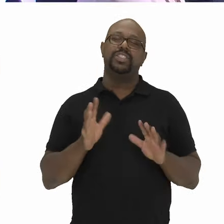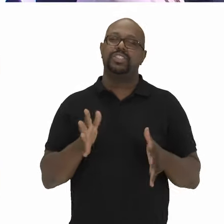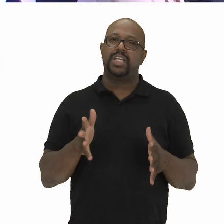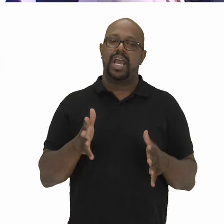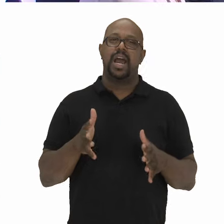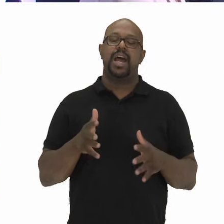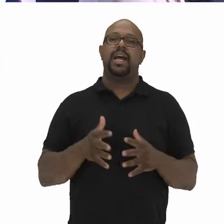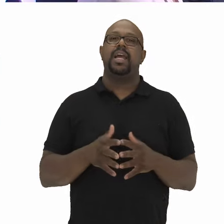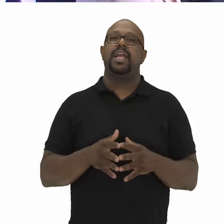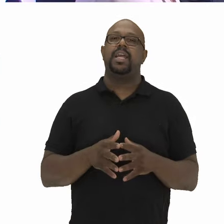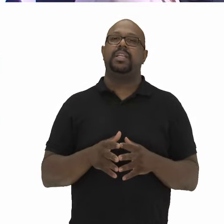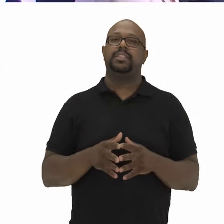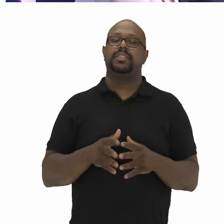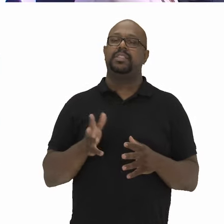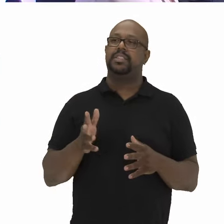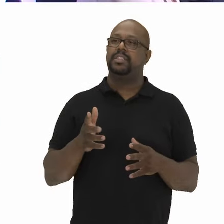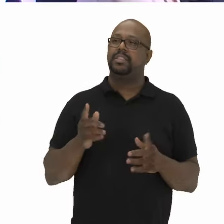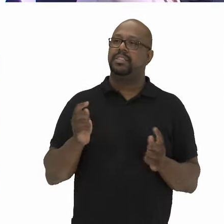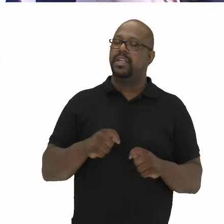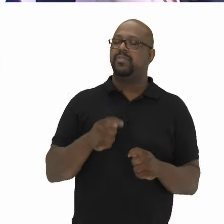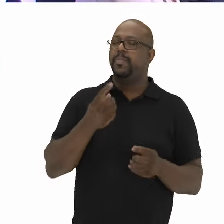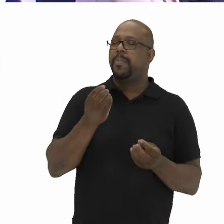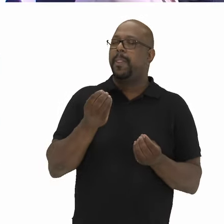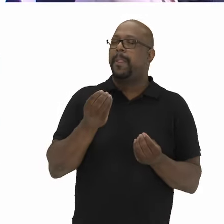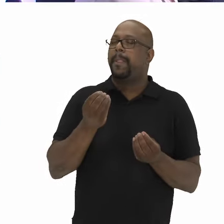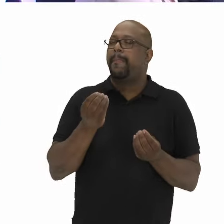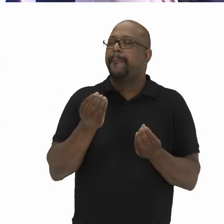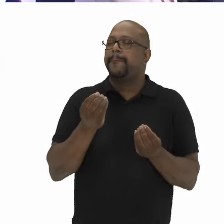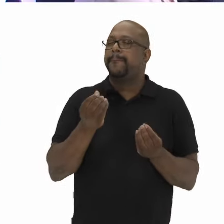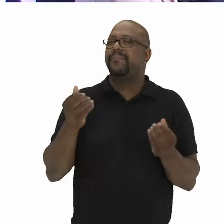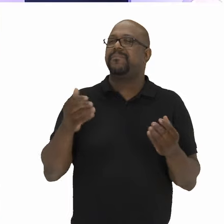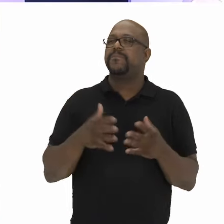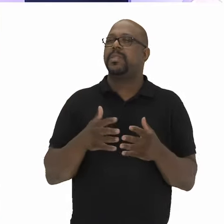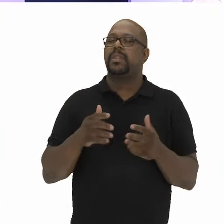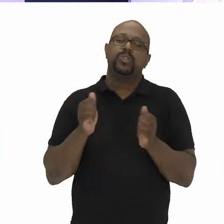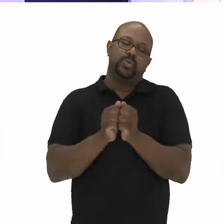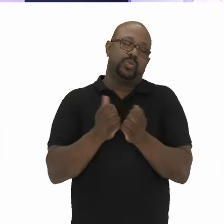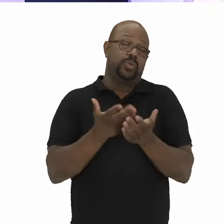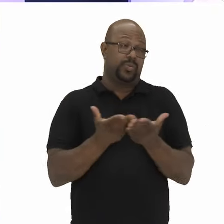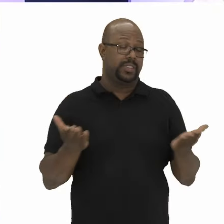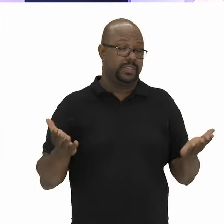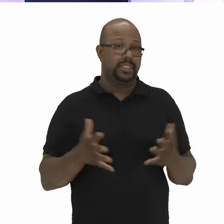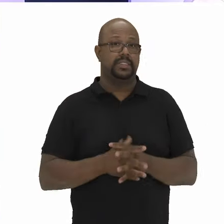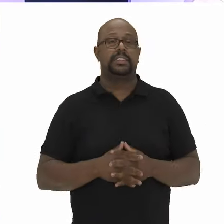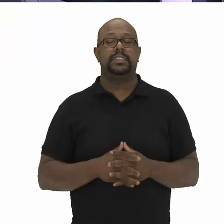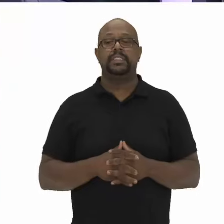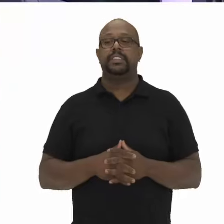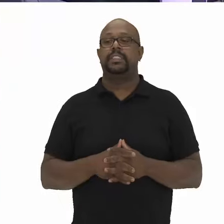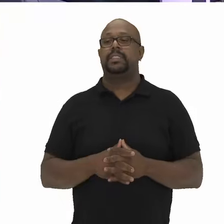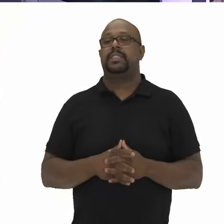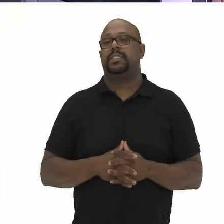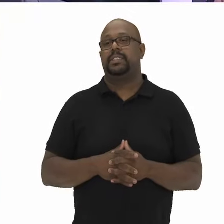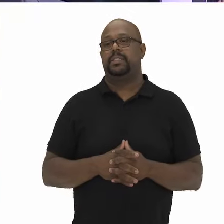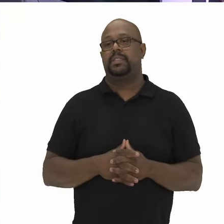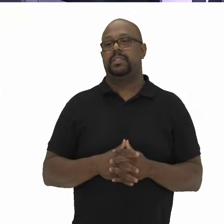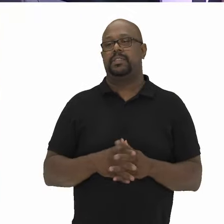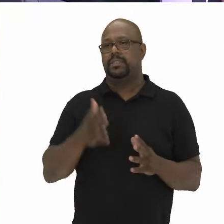gente já já já já teve assim um gostinho de est com vocês